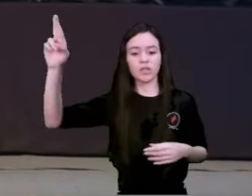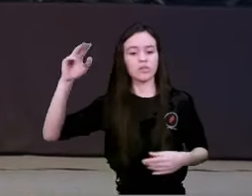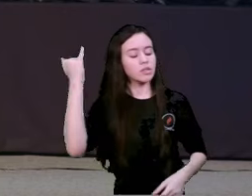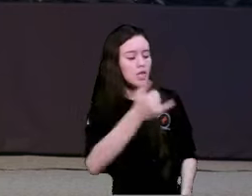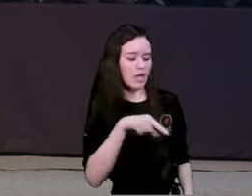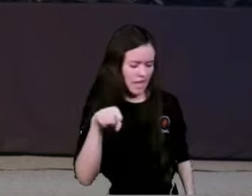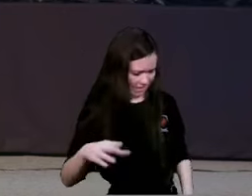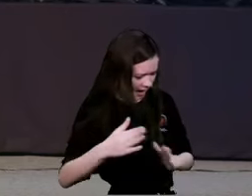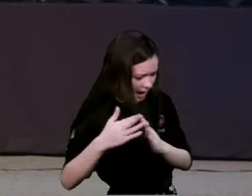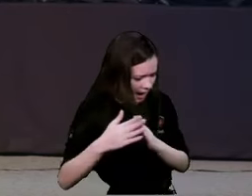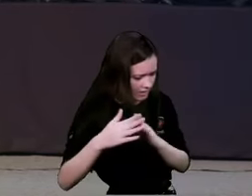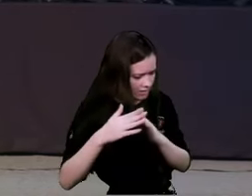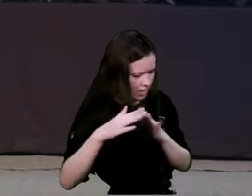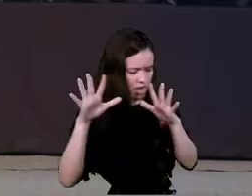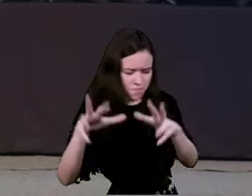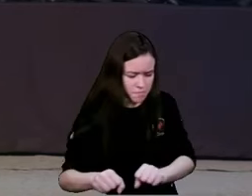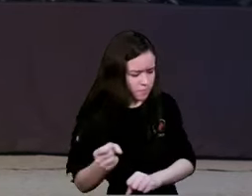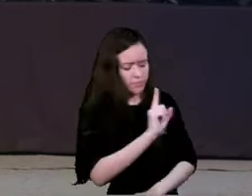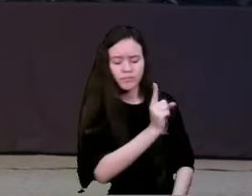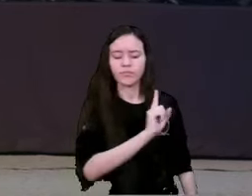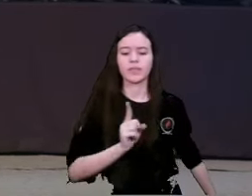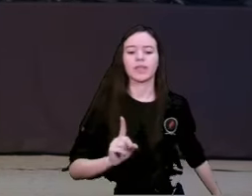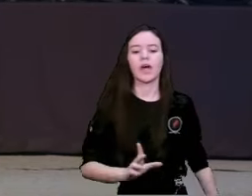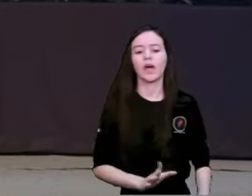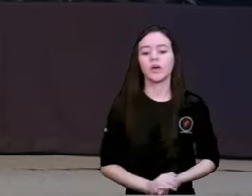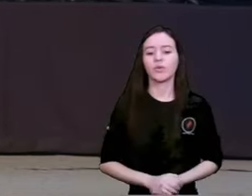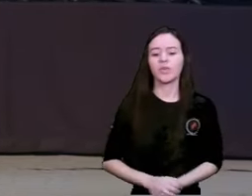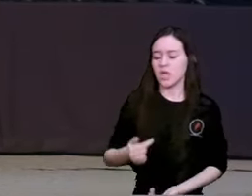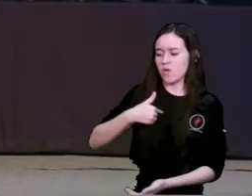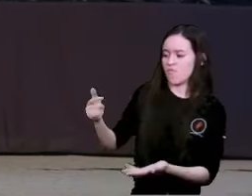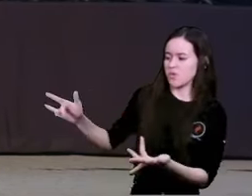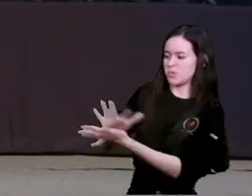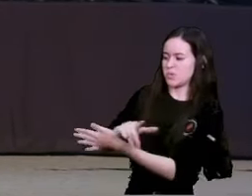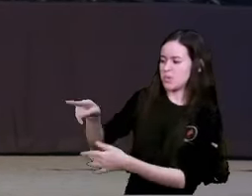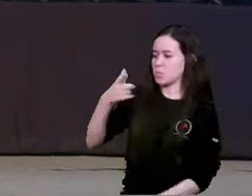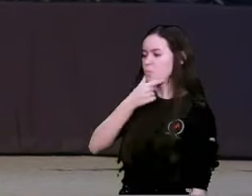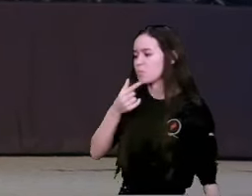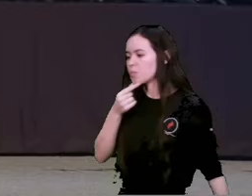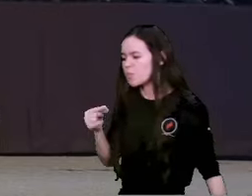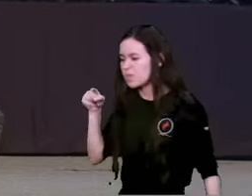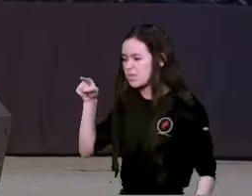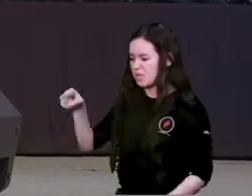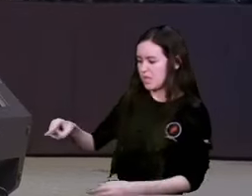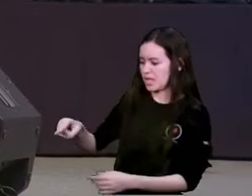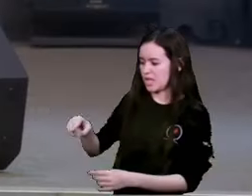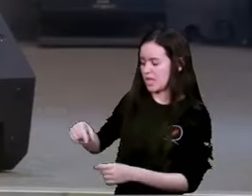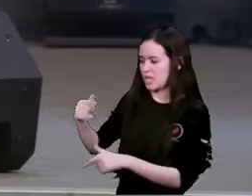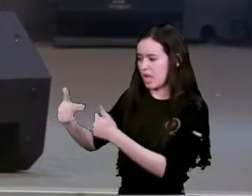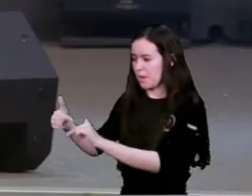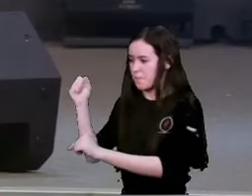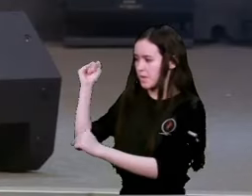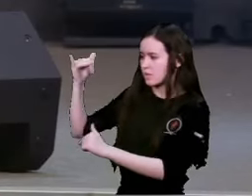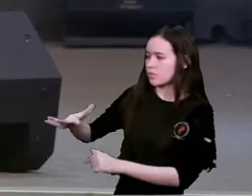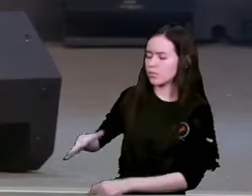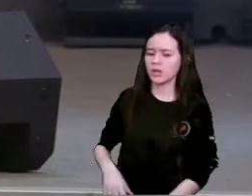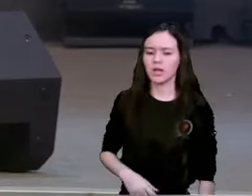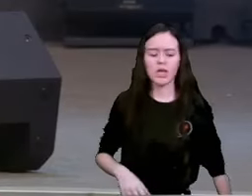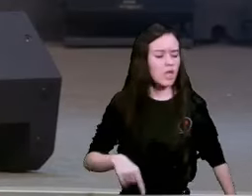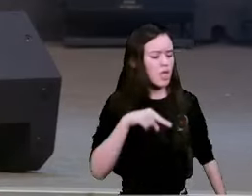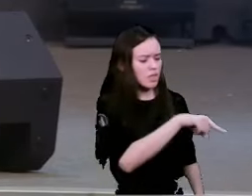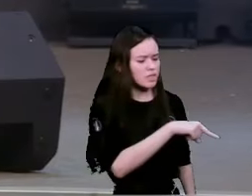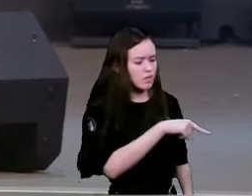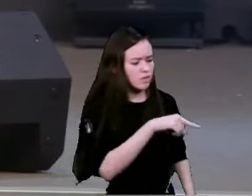dizendo: nessa aqui você não entra. Vou destruir esse menino que está saindo para trabalhar de madrugada,